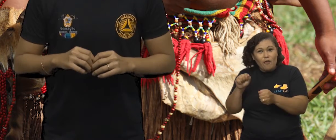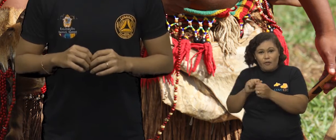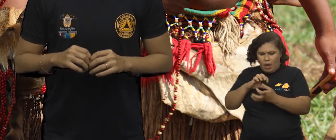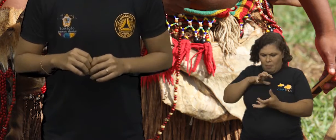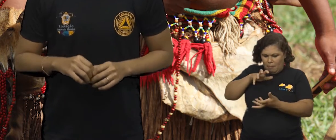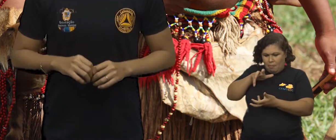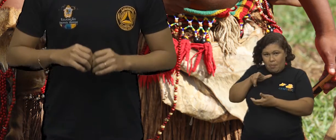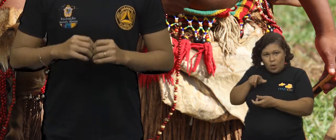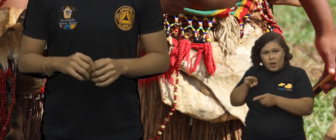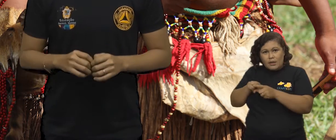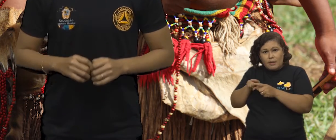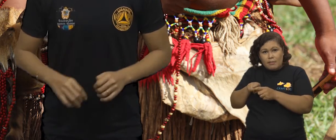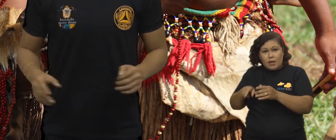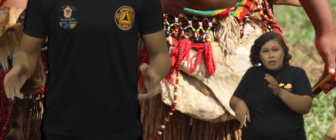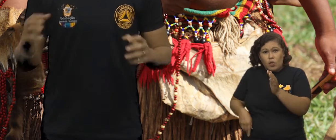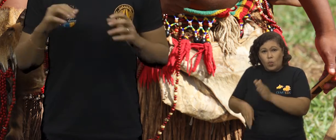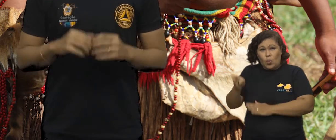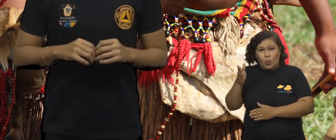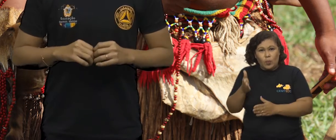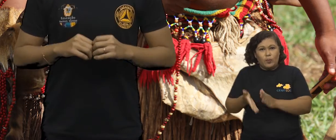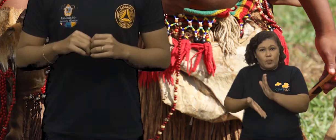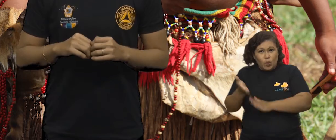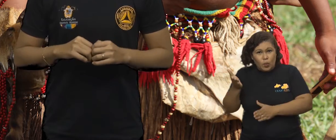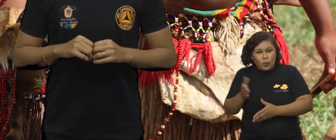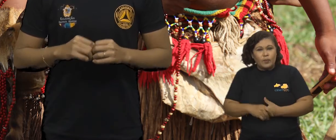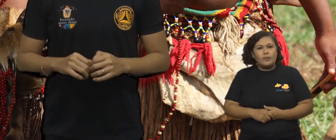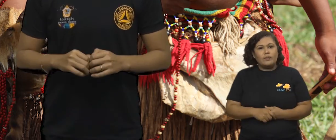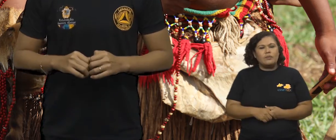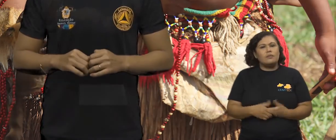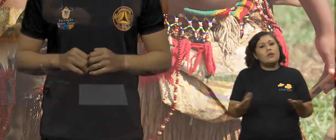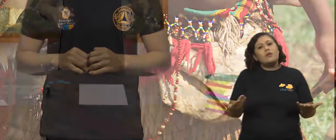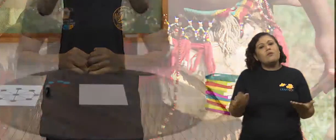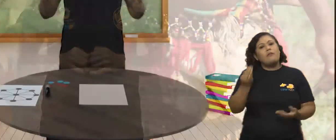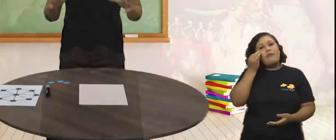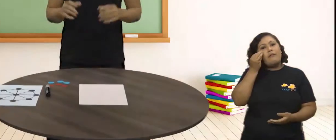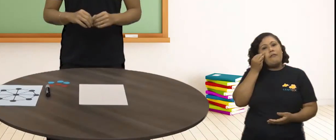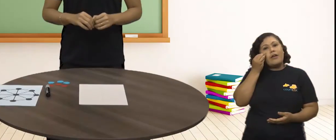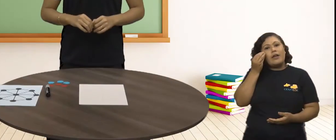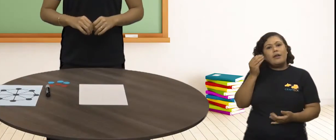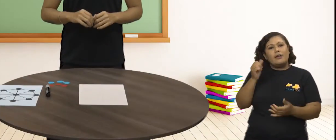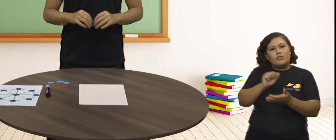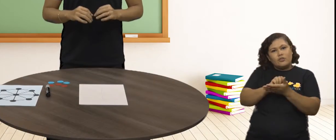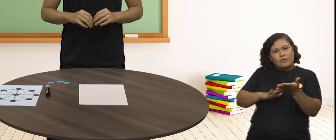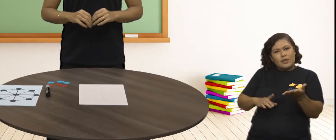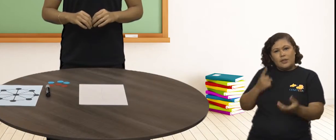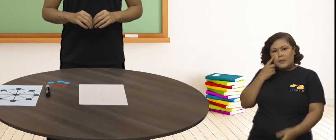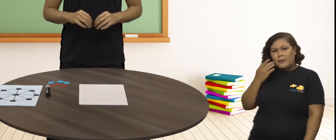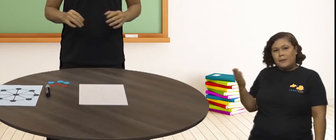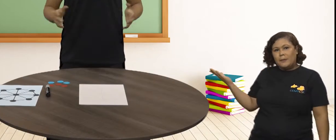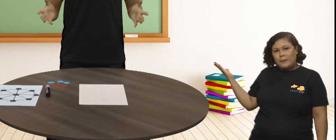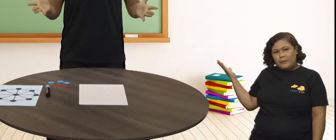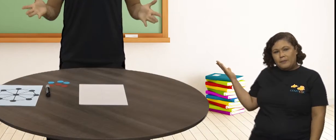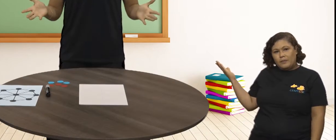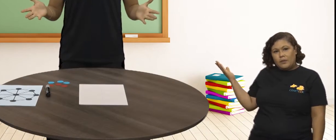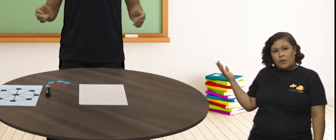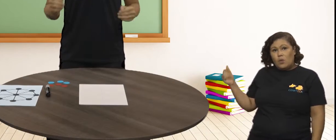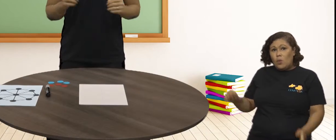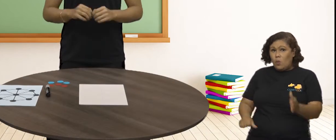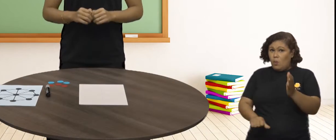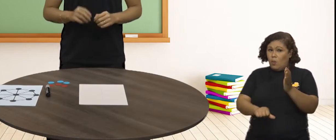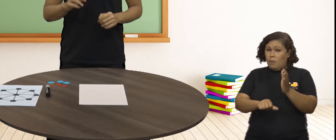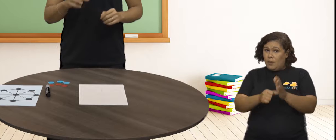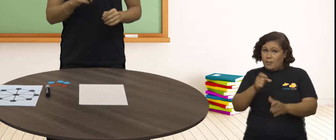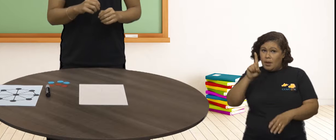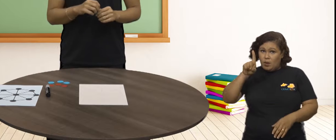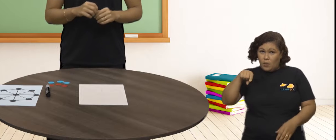inventam gols. Então, vamos conhecer nossas atividades de hoje? Então, turma, o nosso primeiro jogo é um jogo de origem africana que